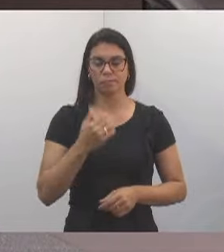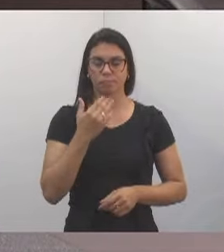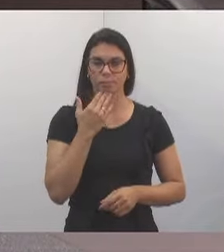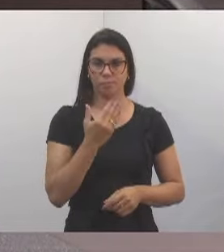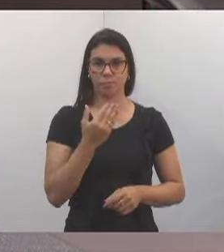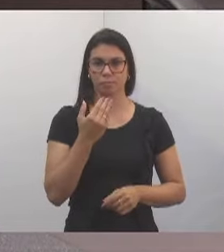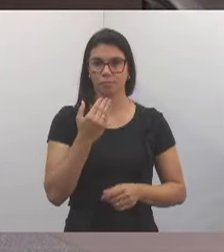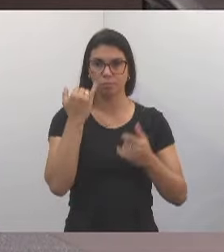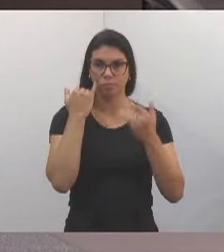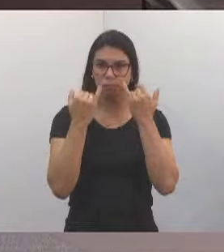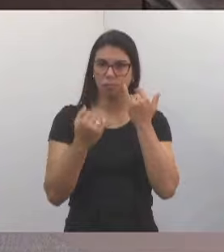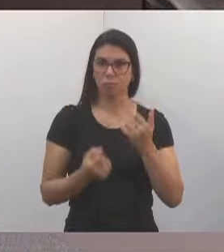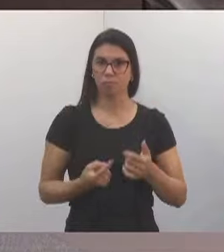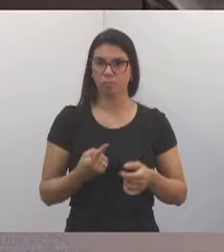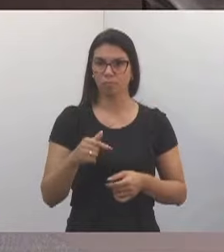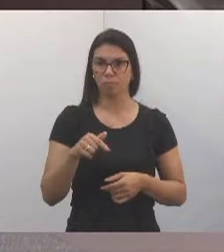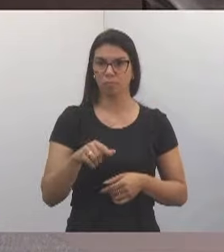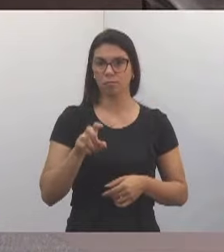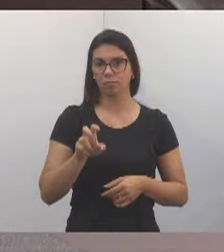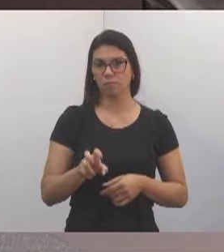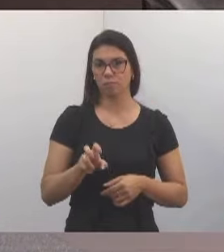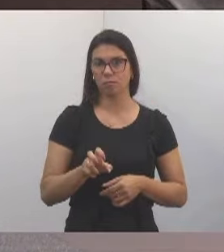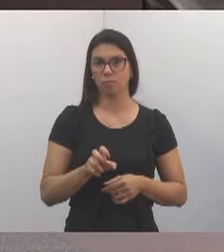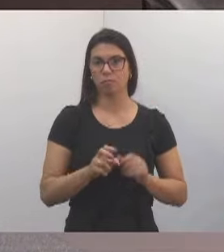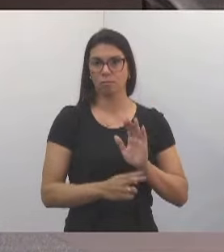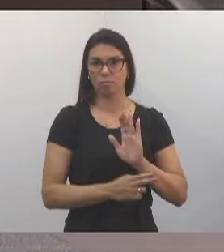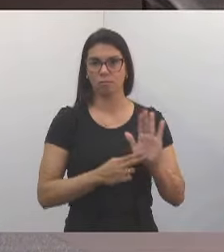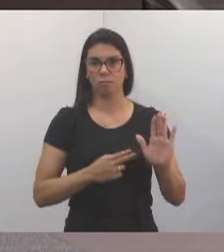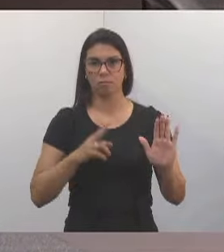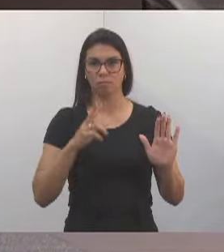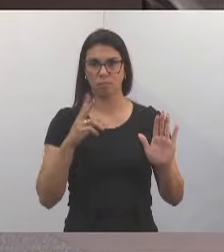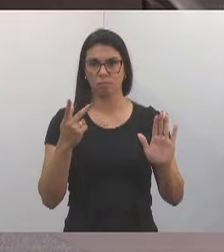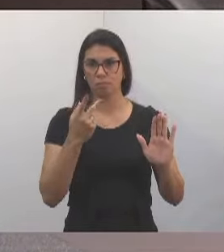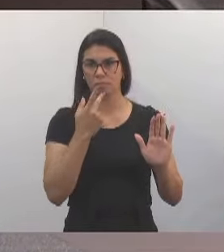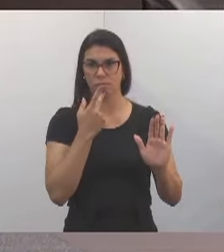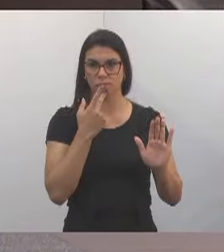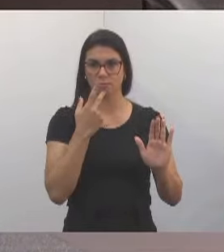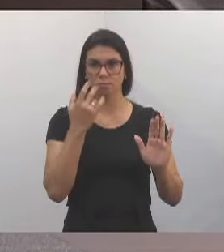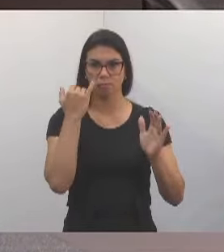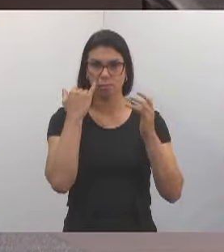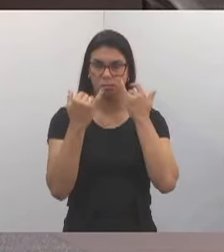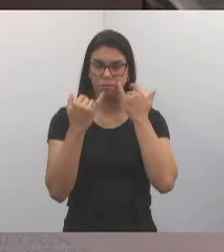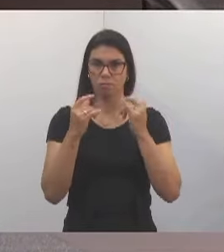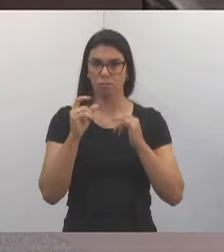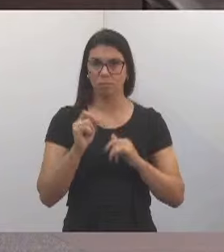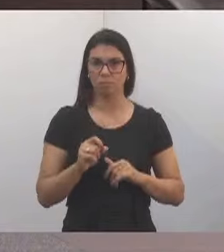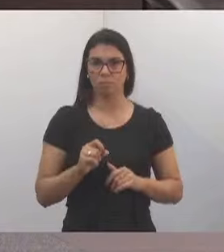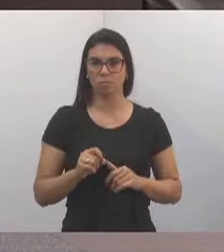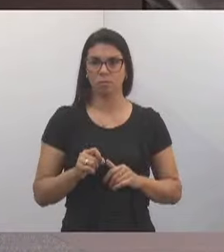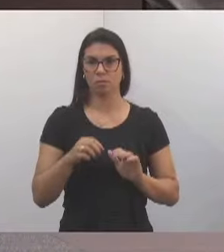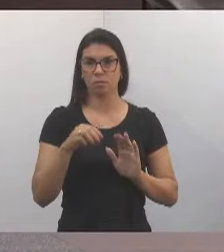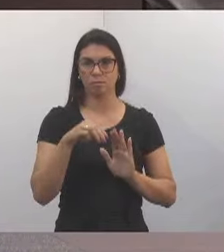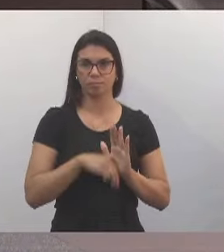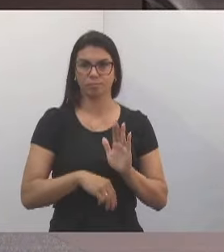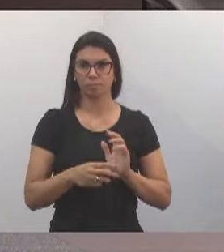informação 175/2024, de autoria do vereador Hernani Barreto, venho prestar as seguintes informações. Segue o